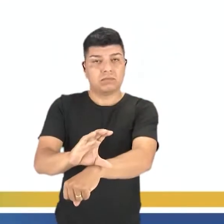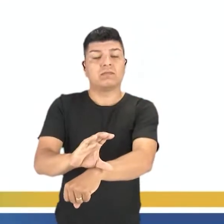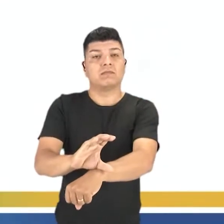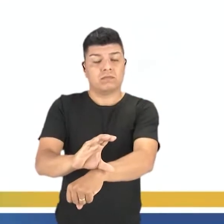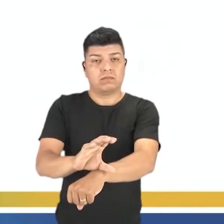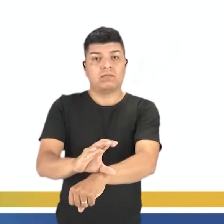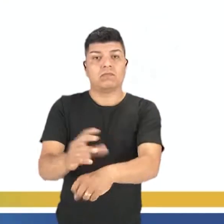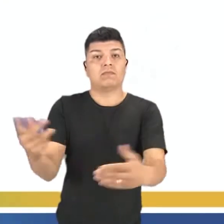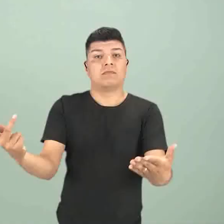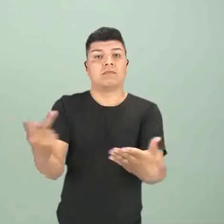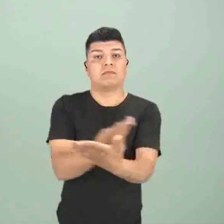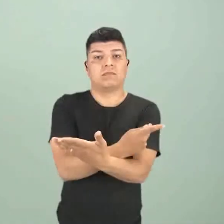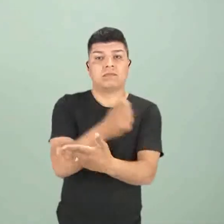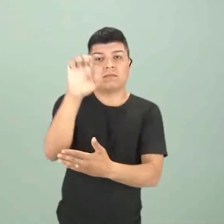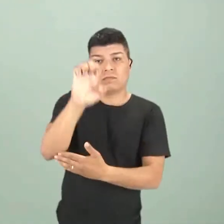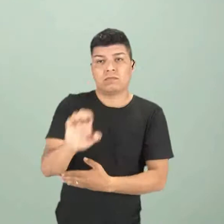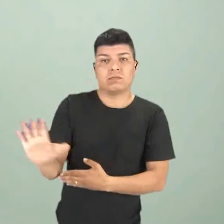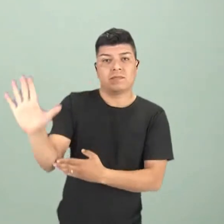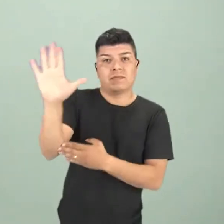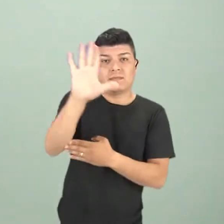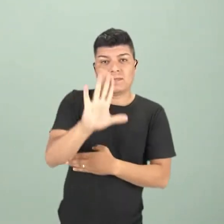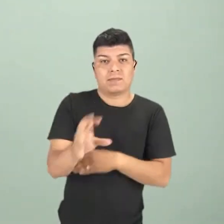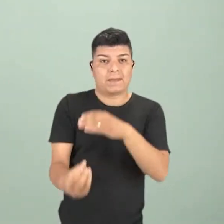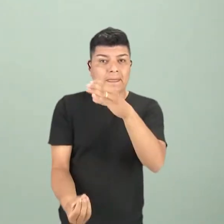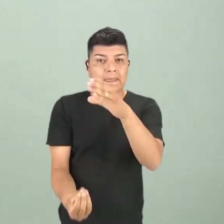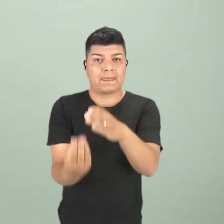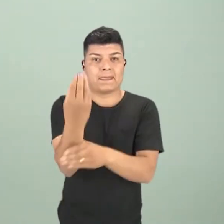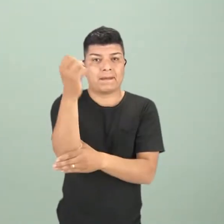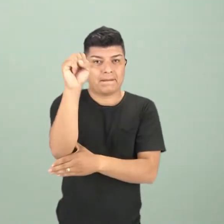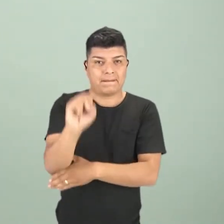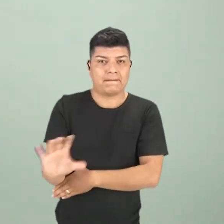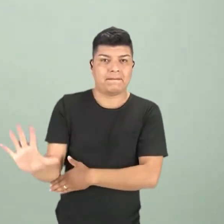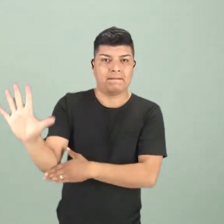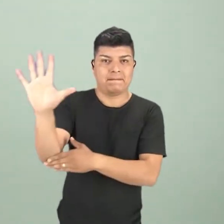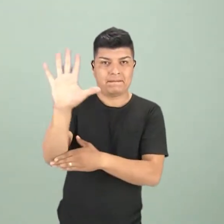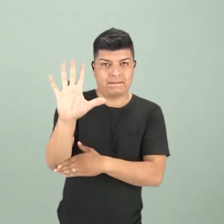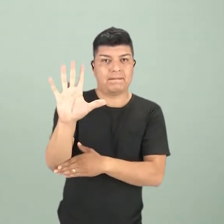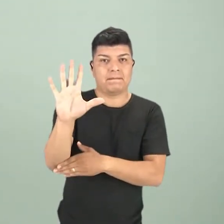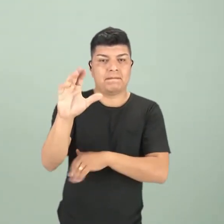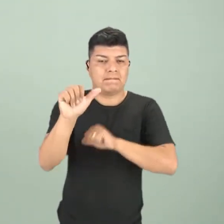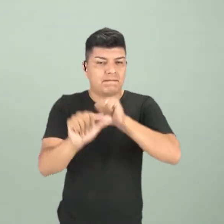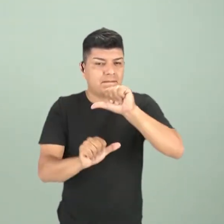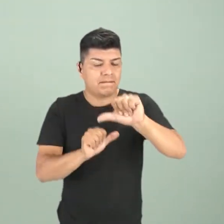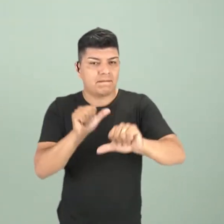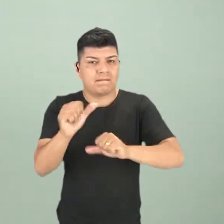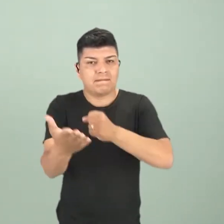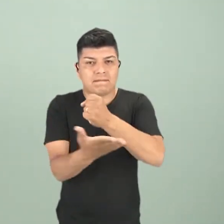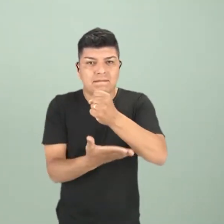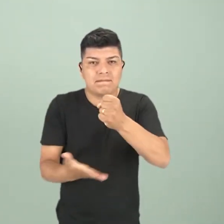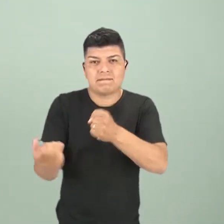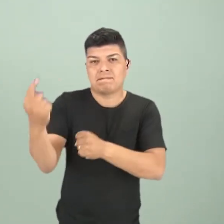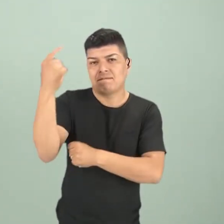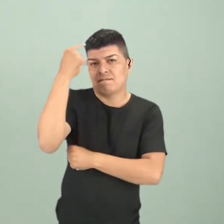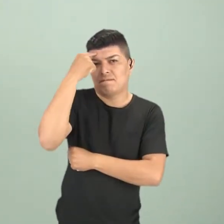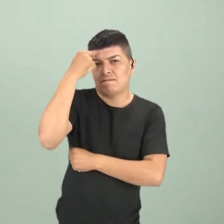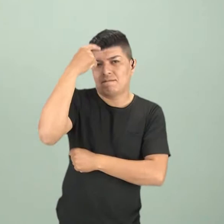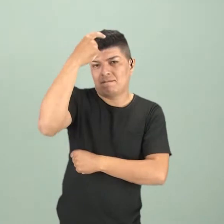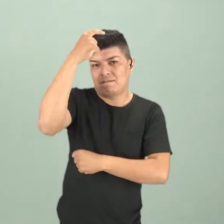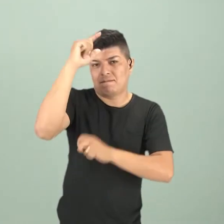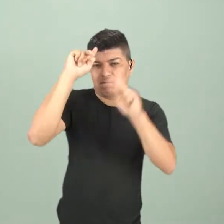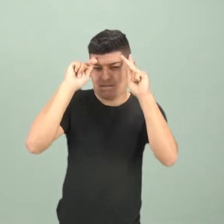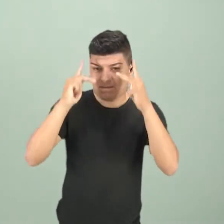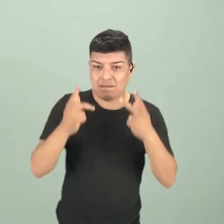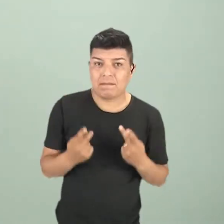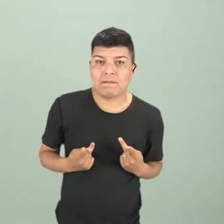Que aconteceu na Europa, portanto, sua origem europeia, que alterou as bases do pensamento humano